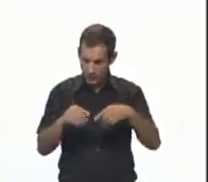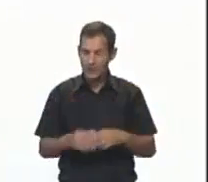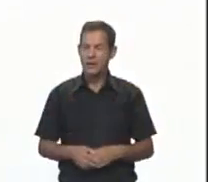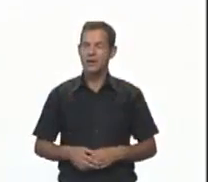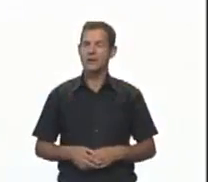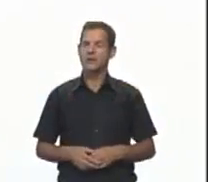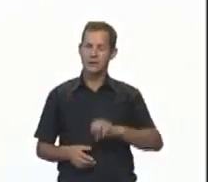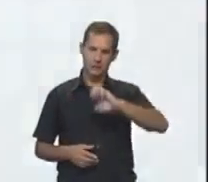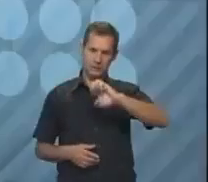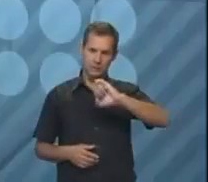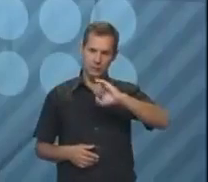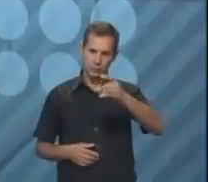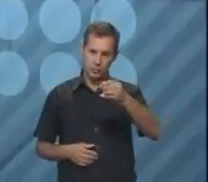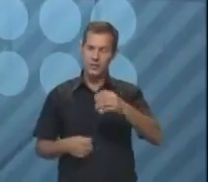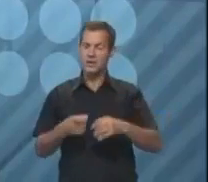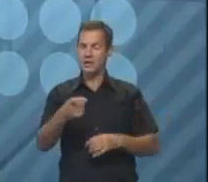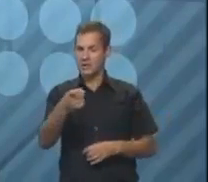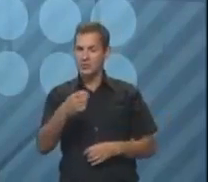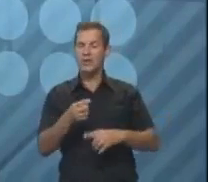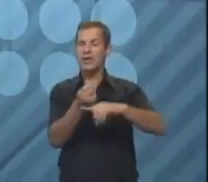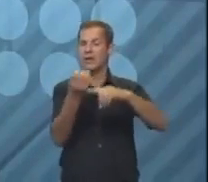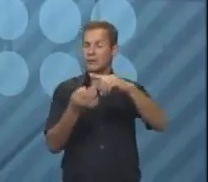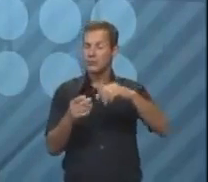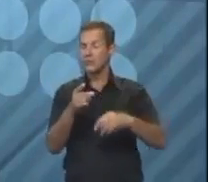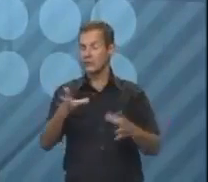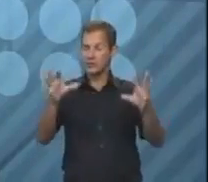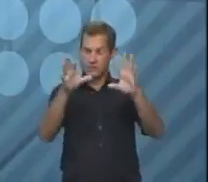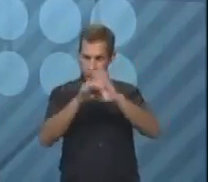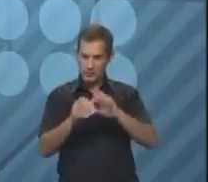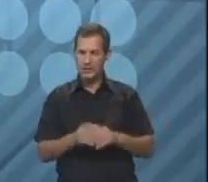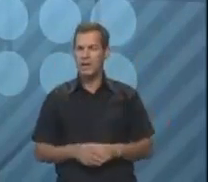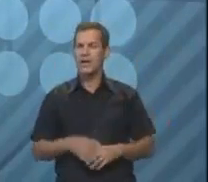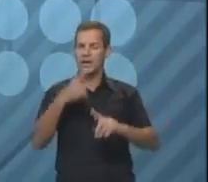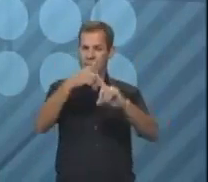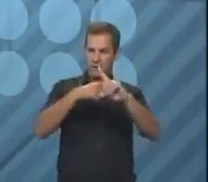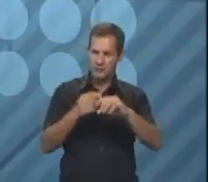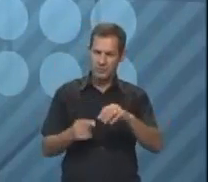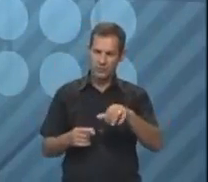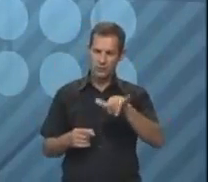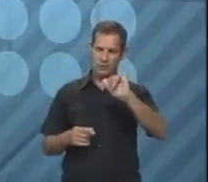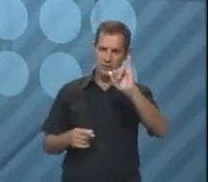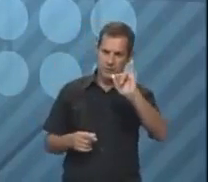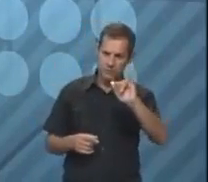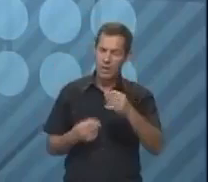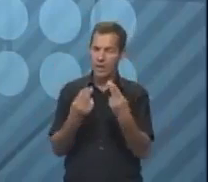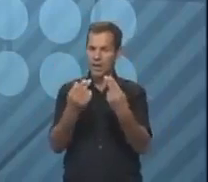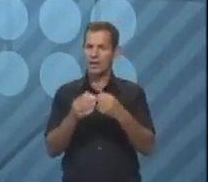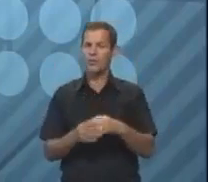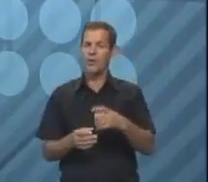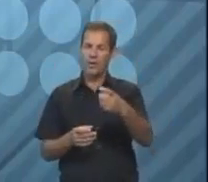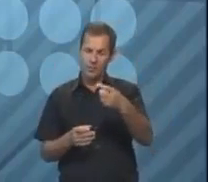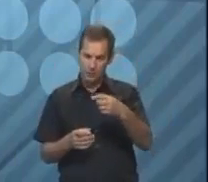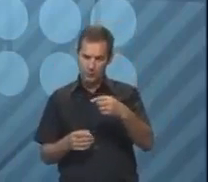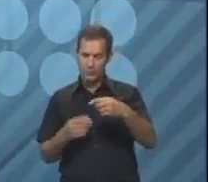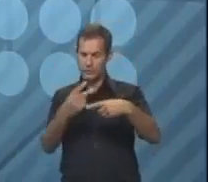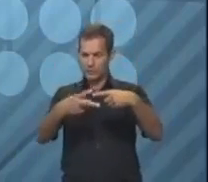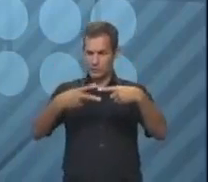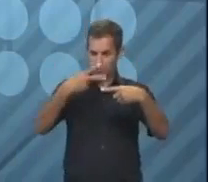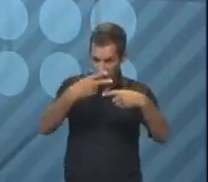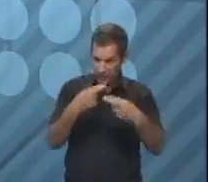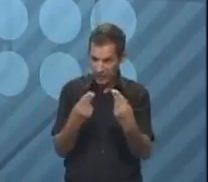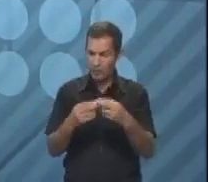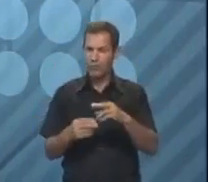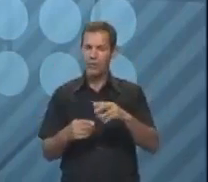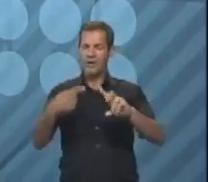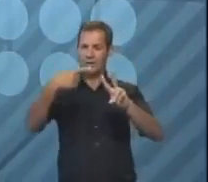em torno do eixo x, a função que você vai integrar, ela é do tipo y igual a x ao quadrado,